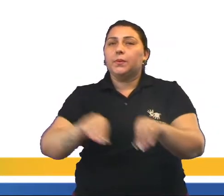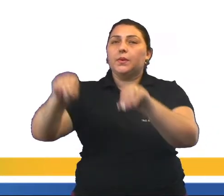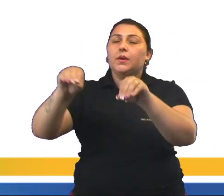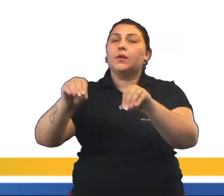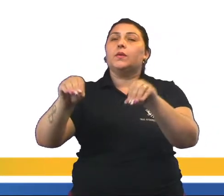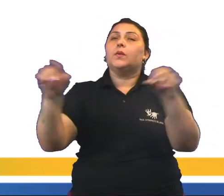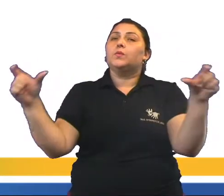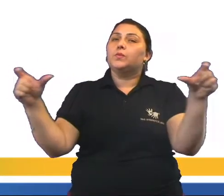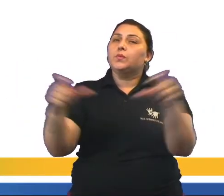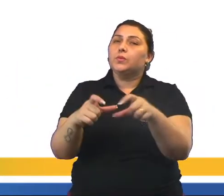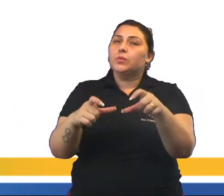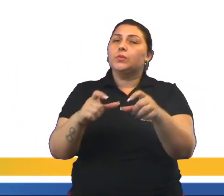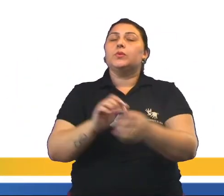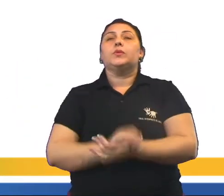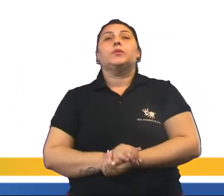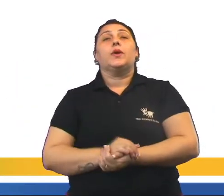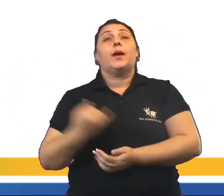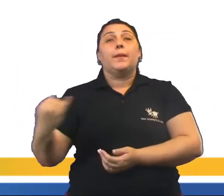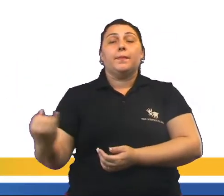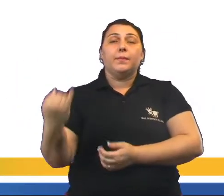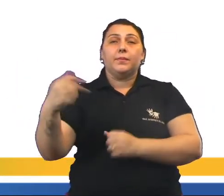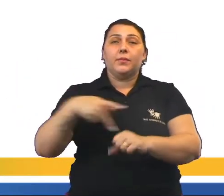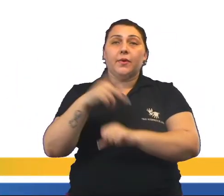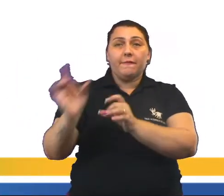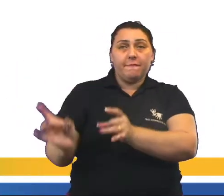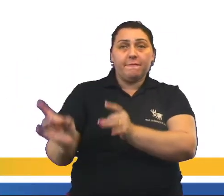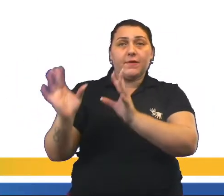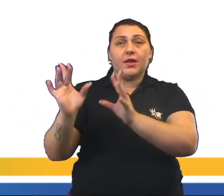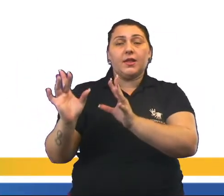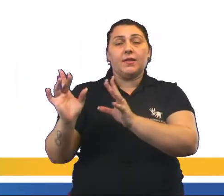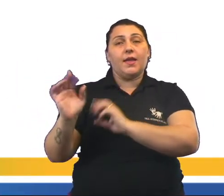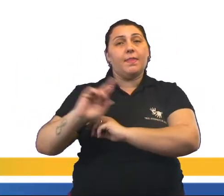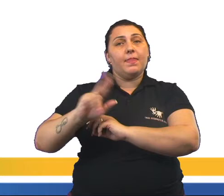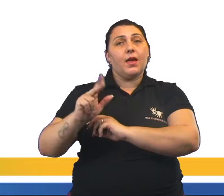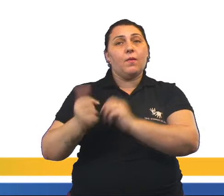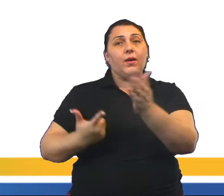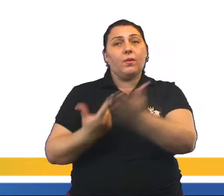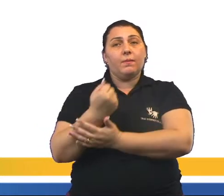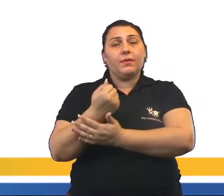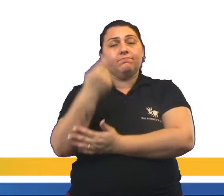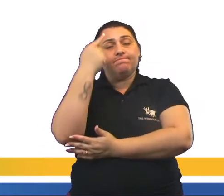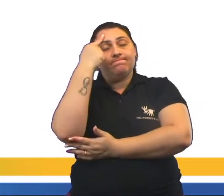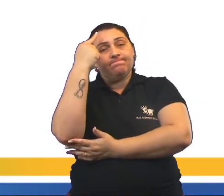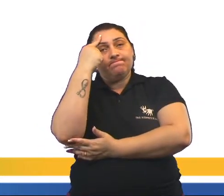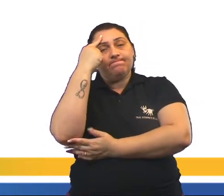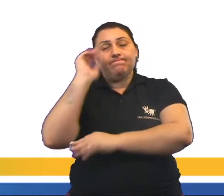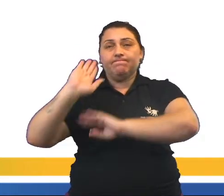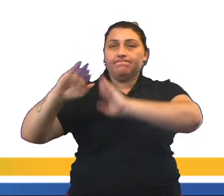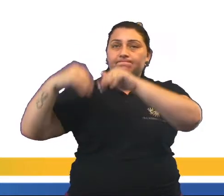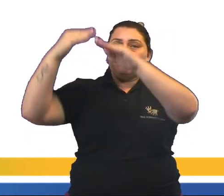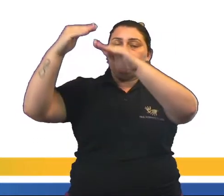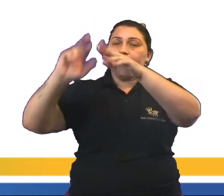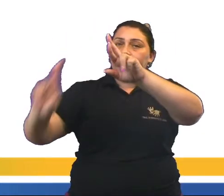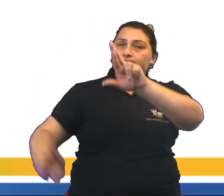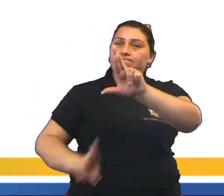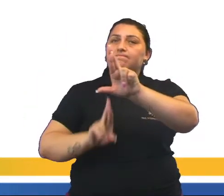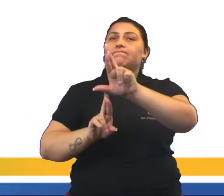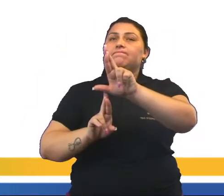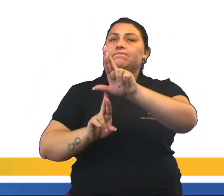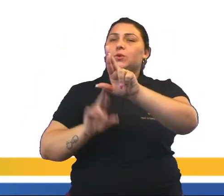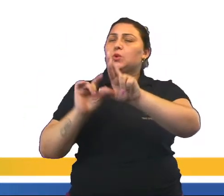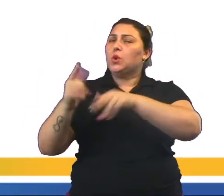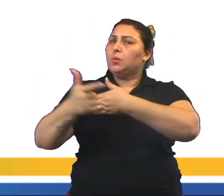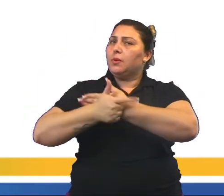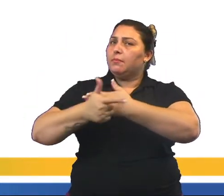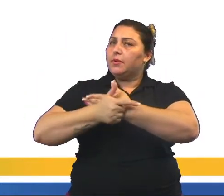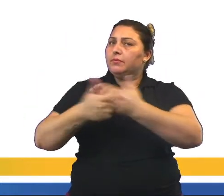estão caindo, porque o que é importante para um país é vender e não comprar. Aí você fica pensando, e o desenvolvimento sustentável? Fica só